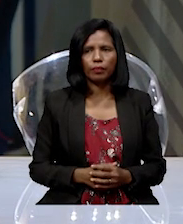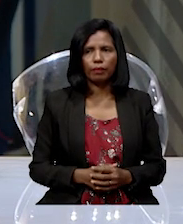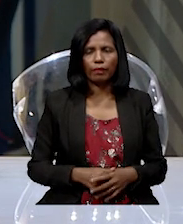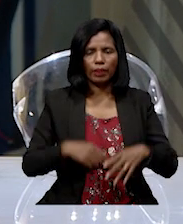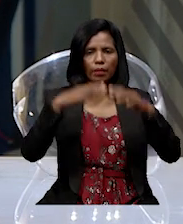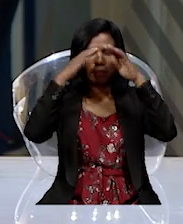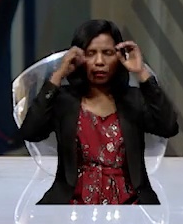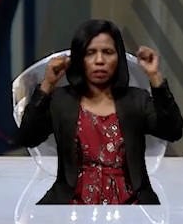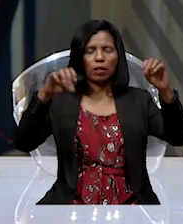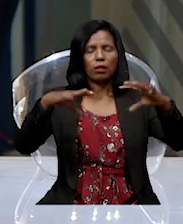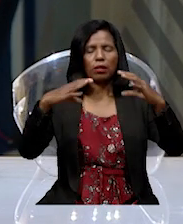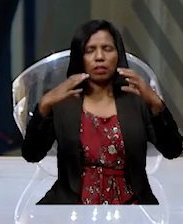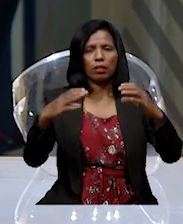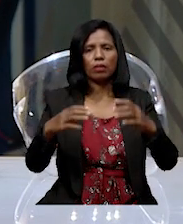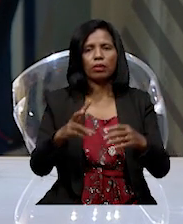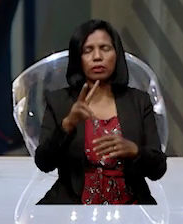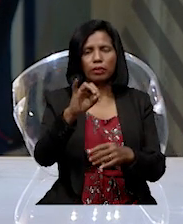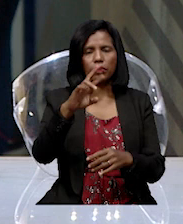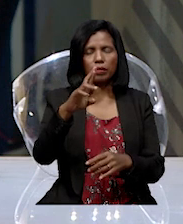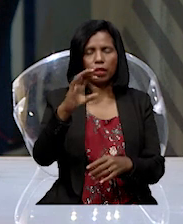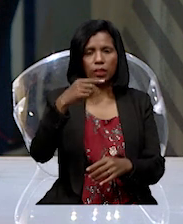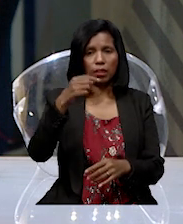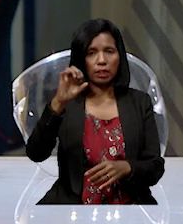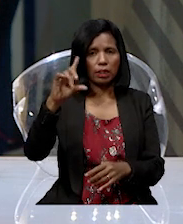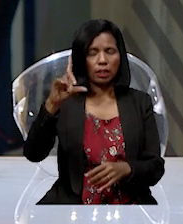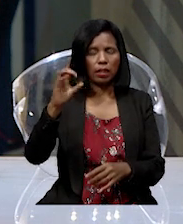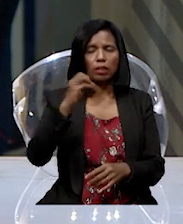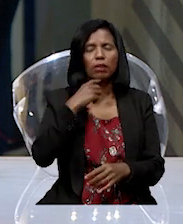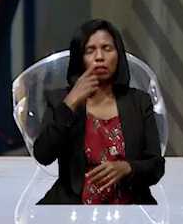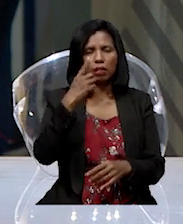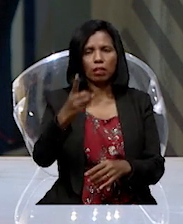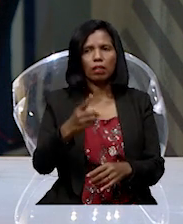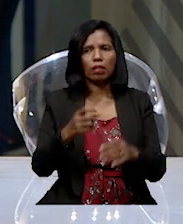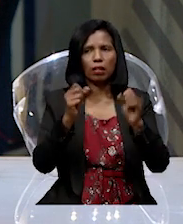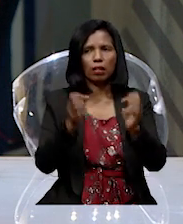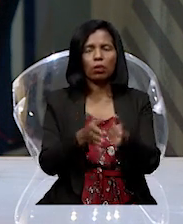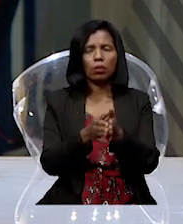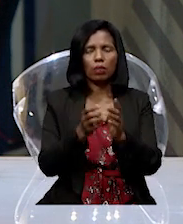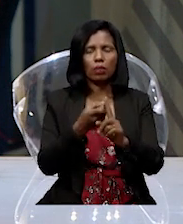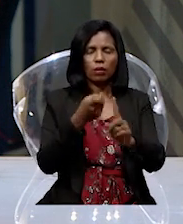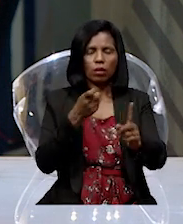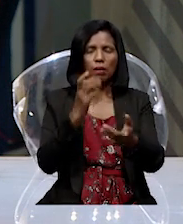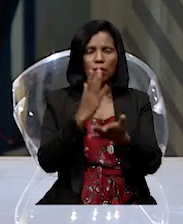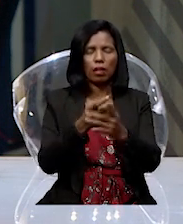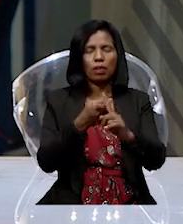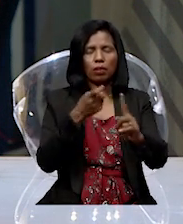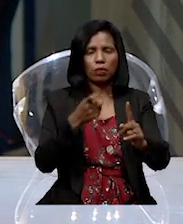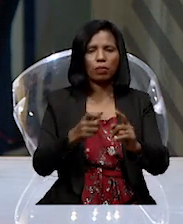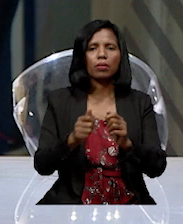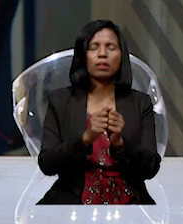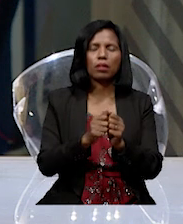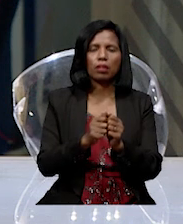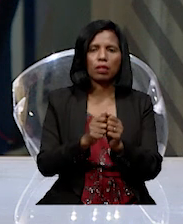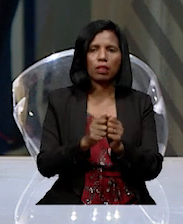Presidente do Conselho de Imprensa, Virgílio da Silva Guterres, dispensa o sininho função ou de concorrer em